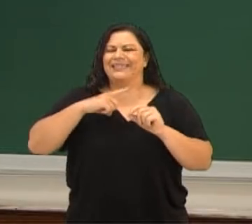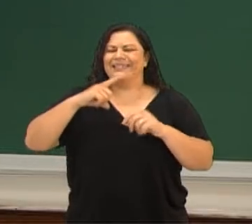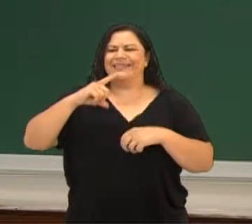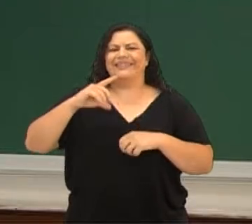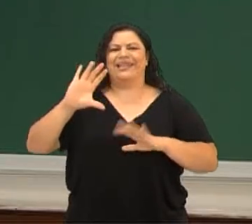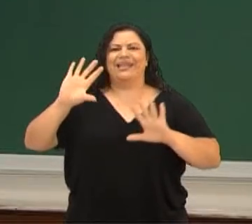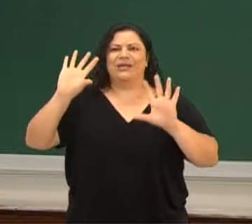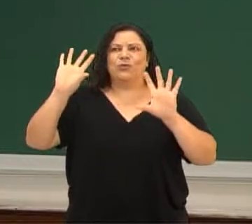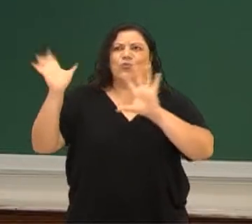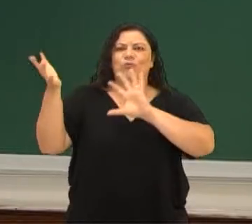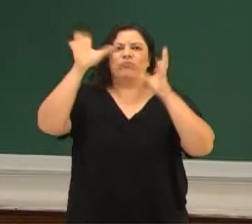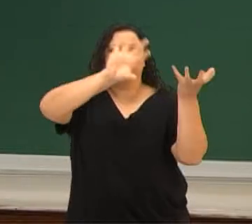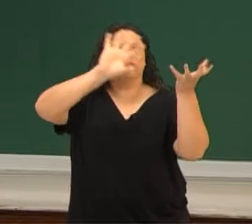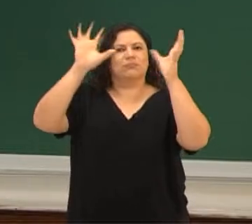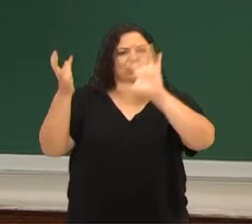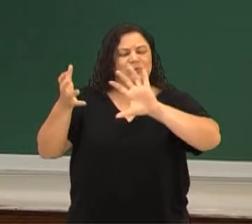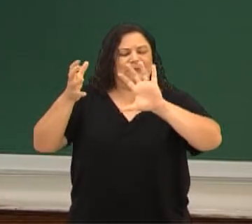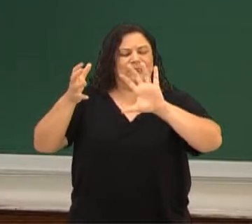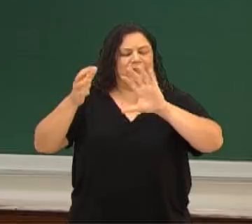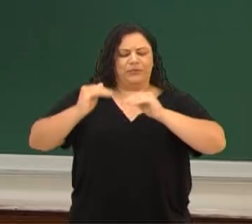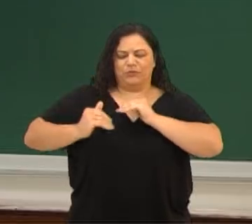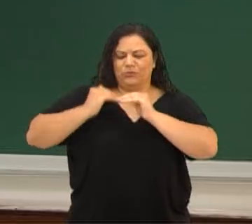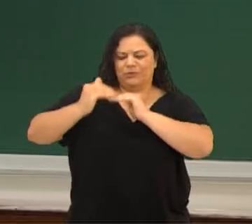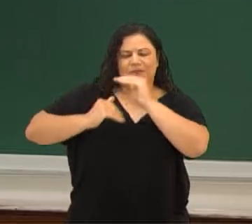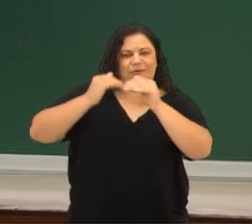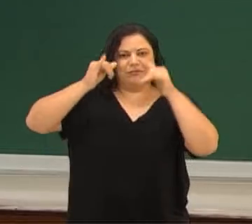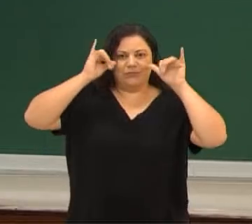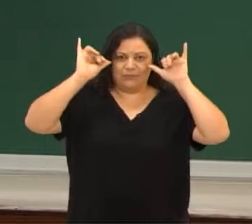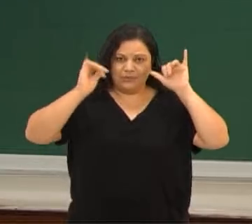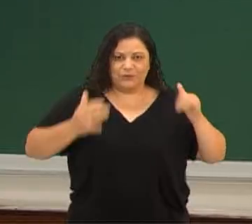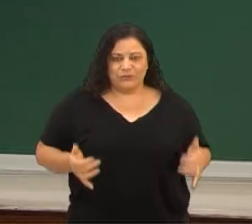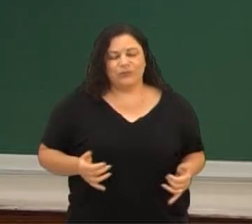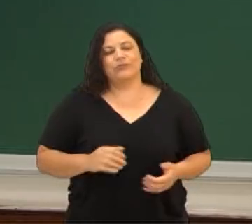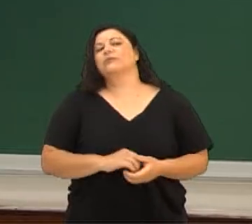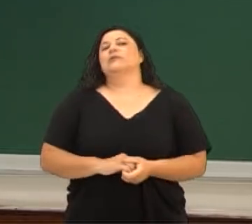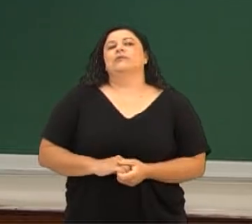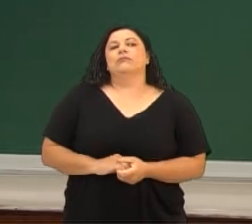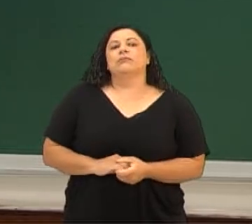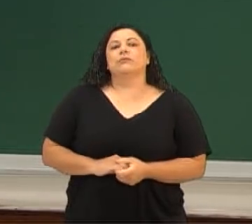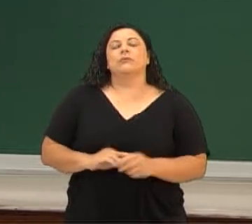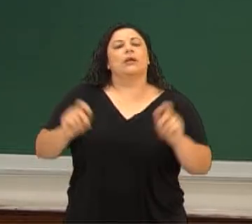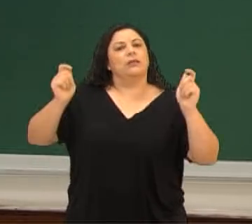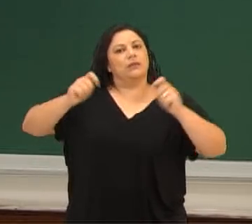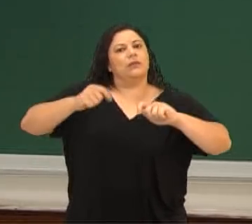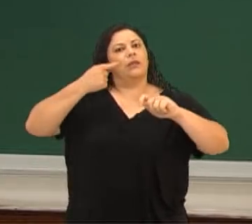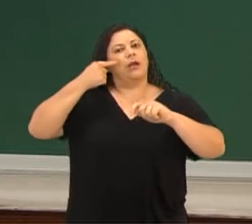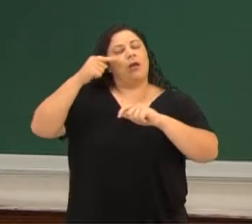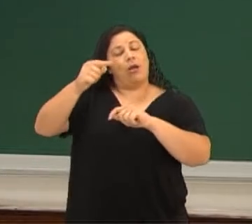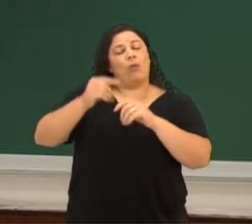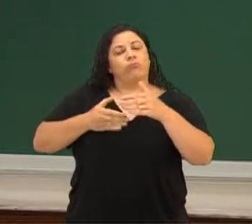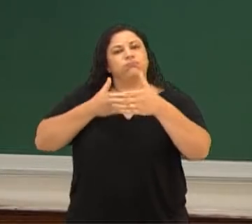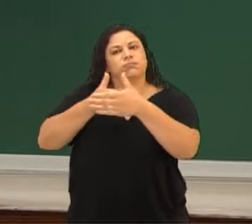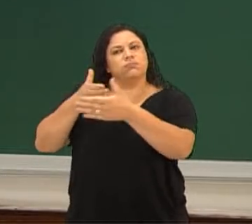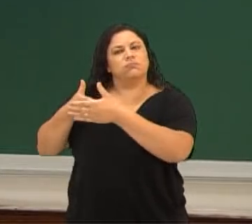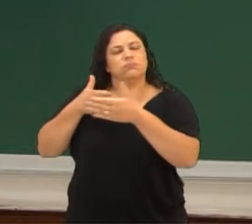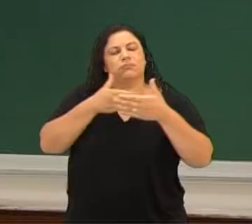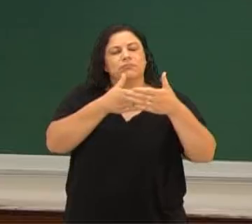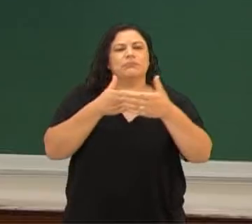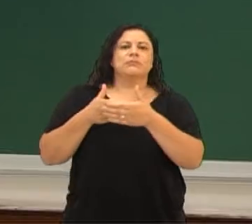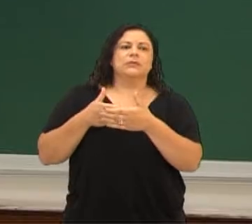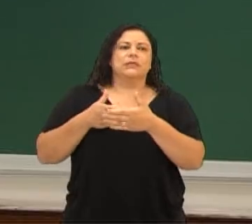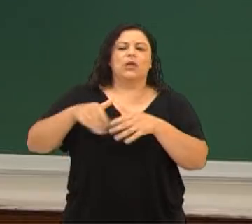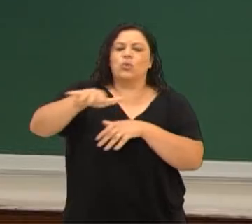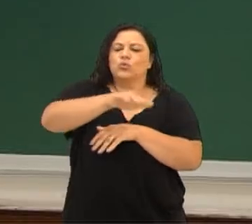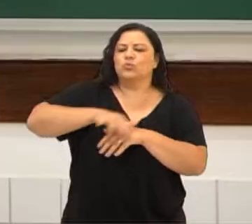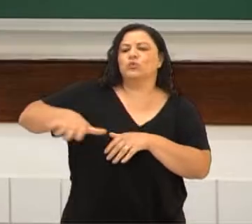um microambiente propício para o desenvolvimento dos animais. Então a pecuária é de limitado alcance e, em geral,